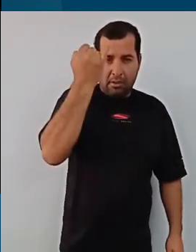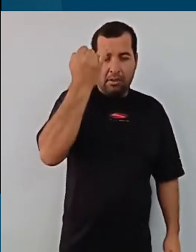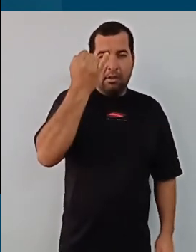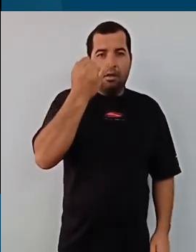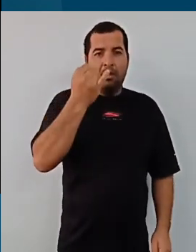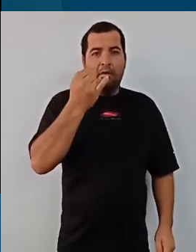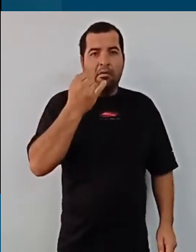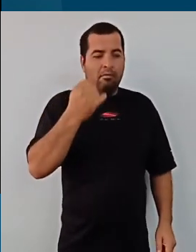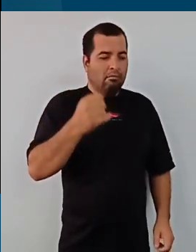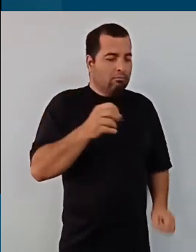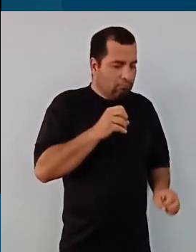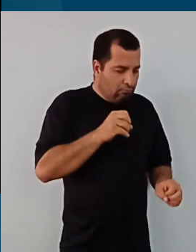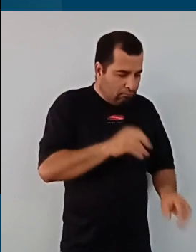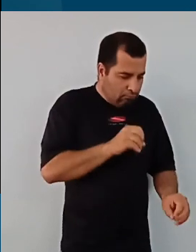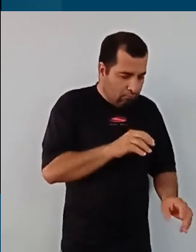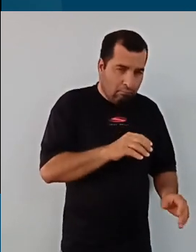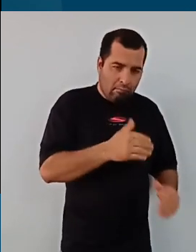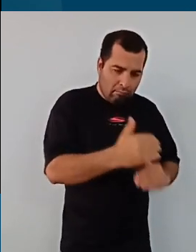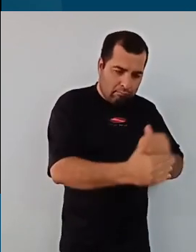pessoa,